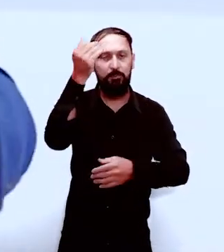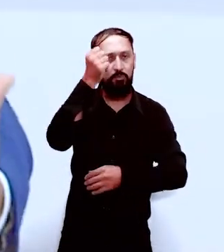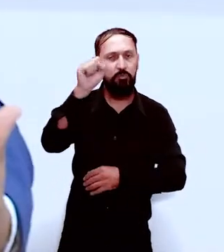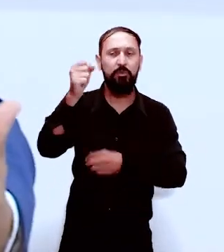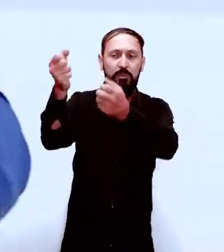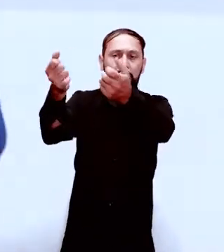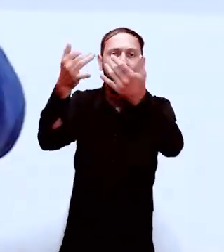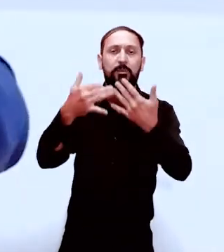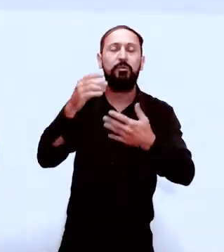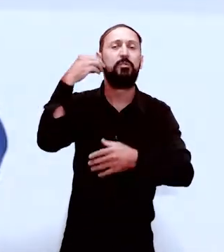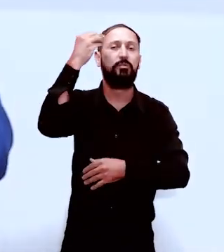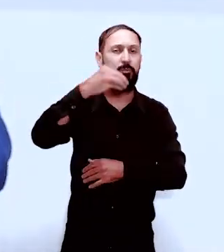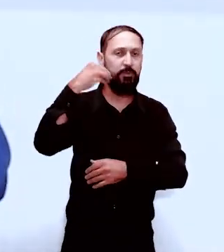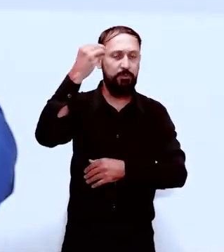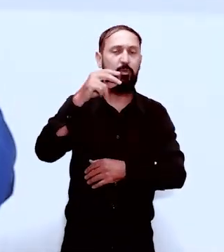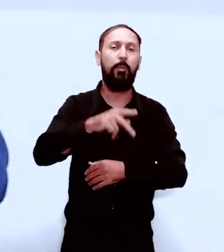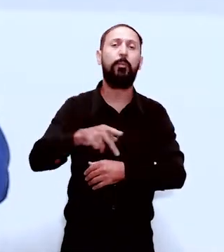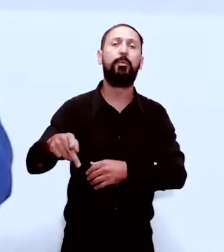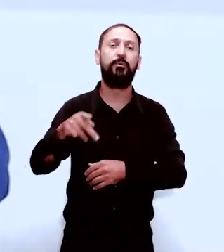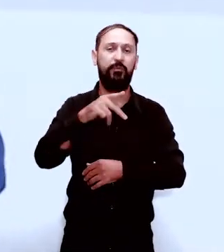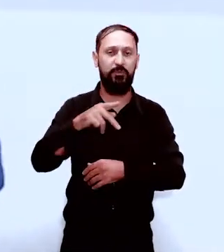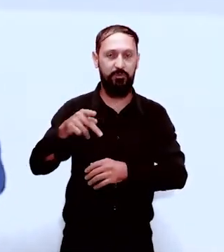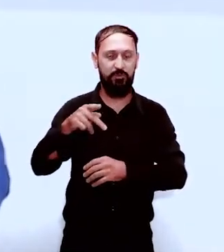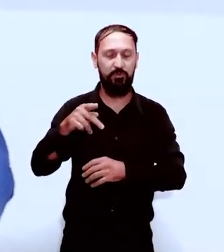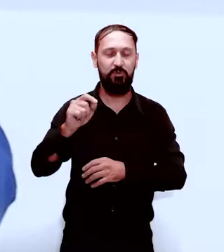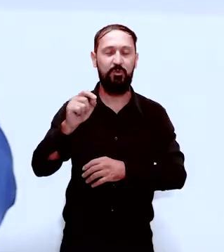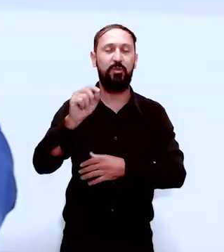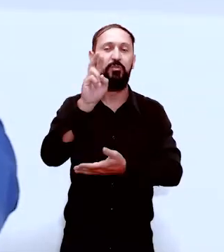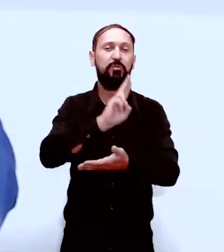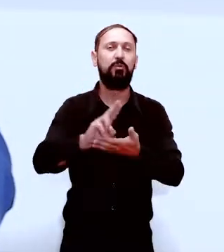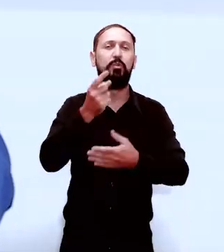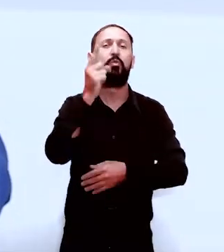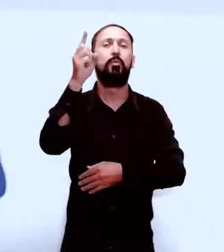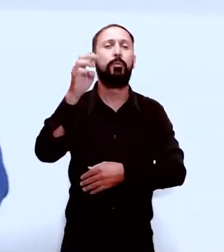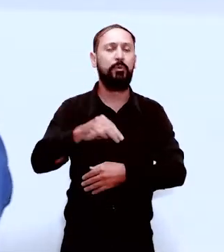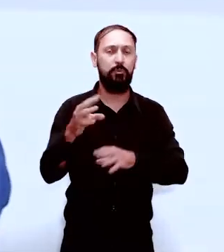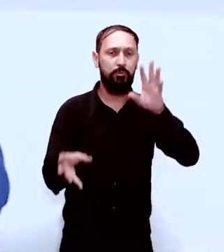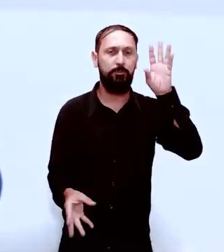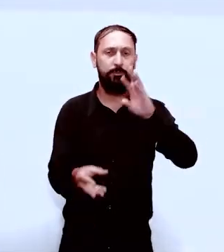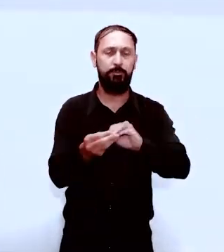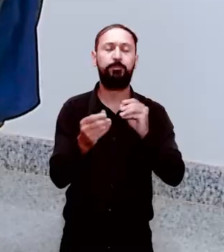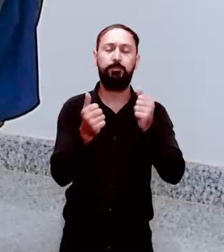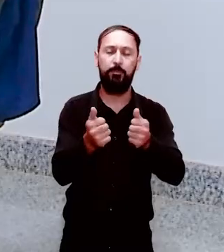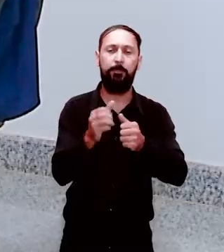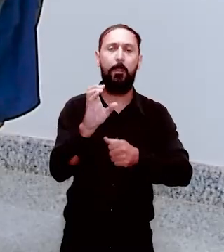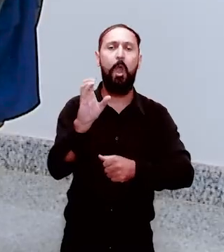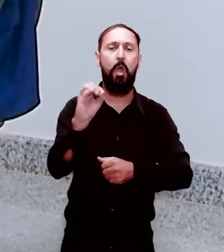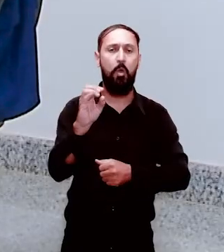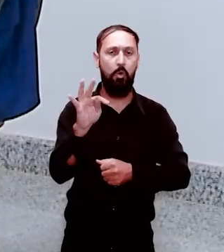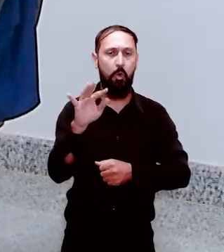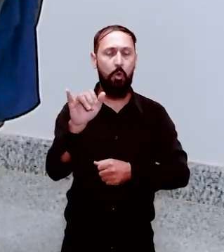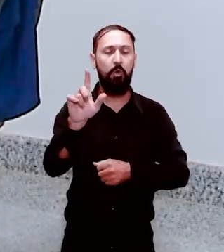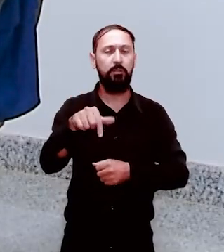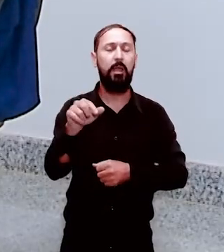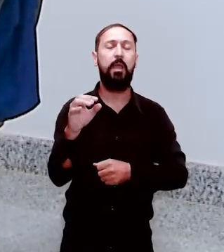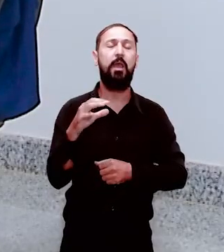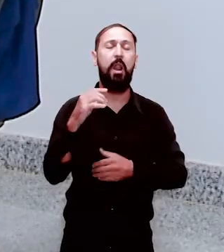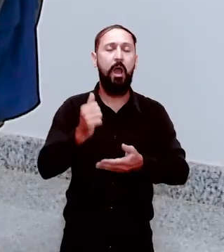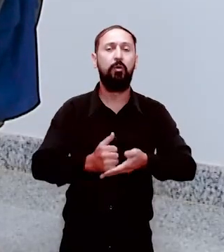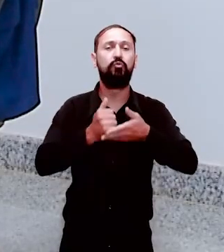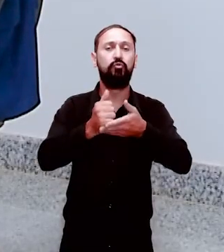é um sucesso. Conta rapidamente a sua experiência como professora universitária do papel das cotas. Se você puder resumir em um minutinho. Um minuto. Bom, as cotas